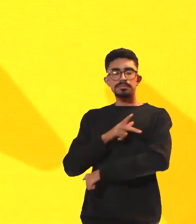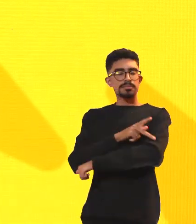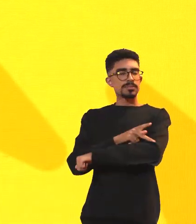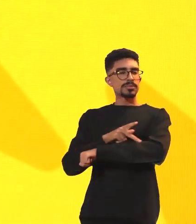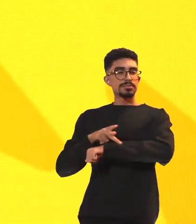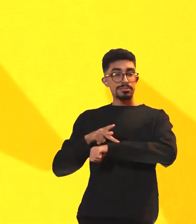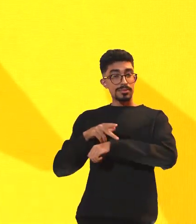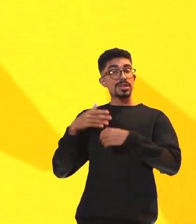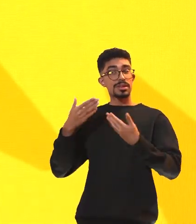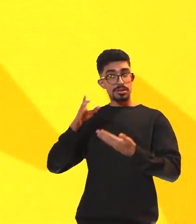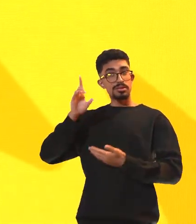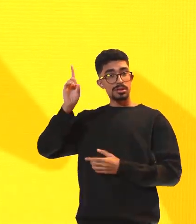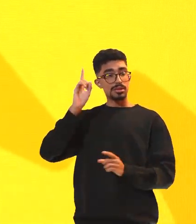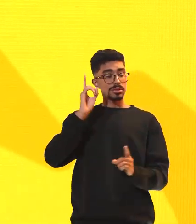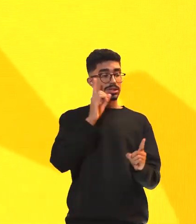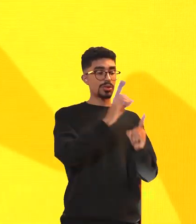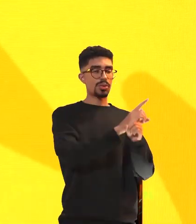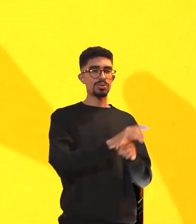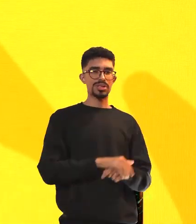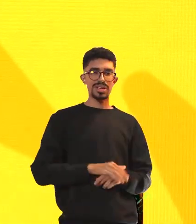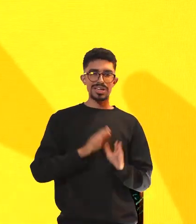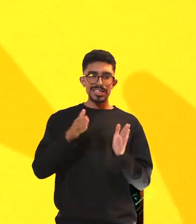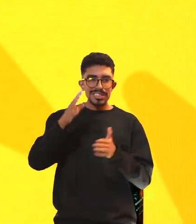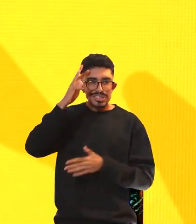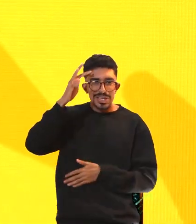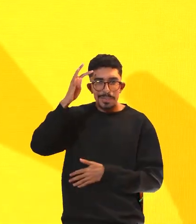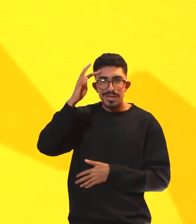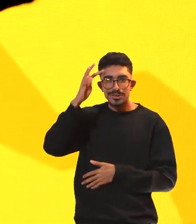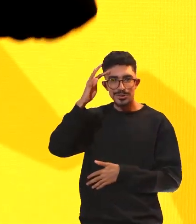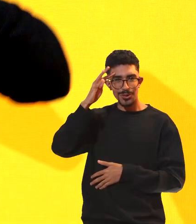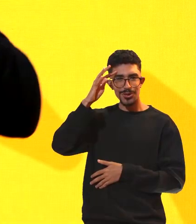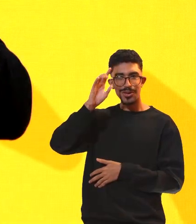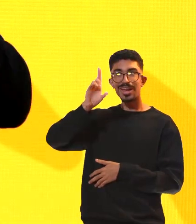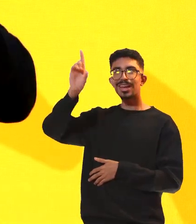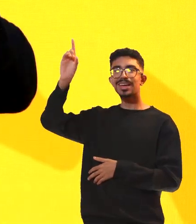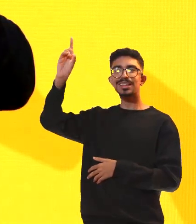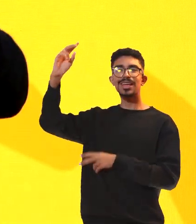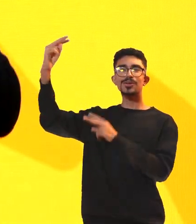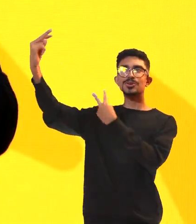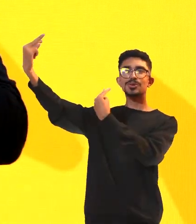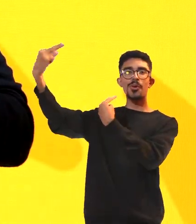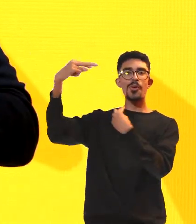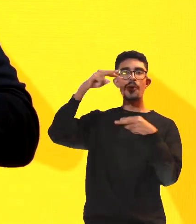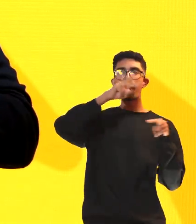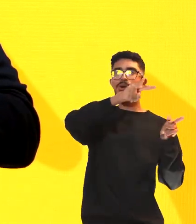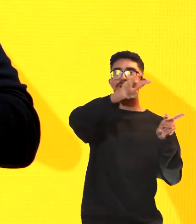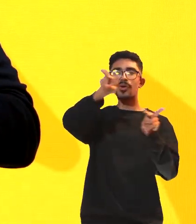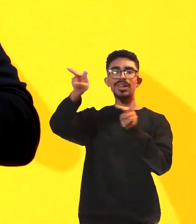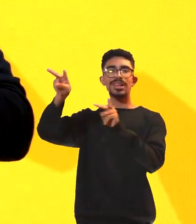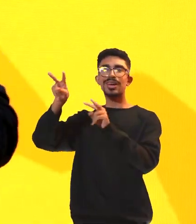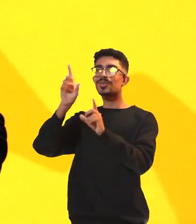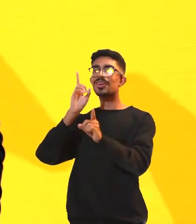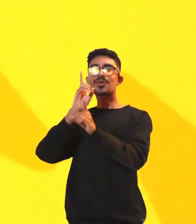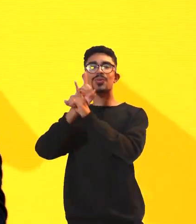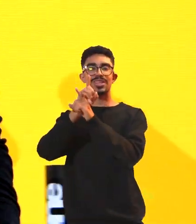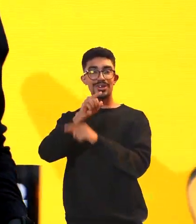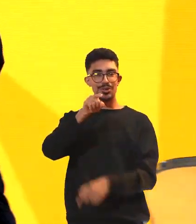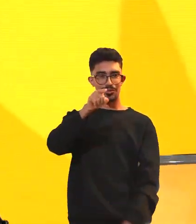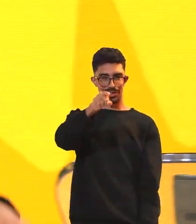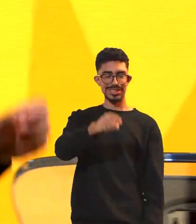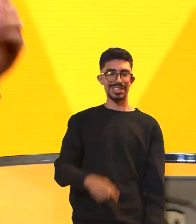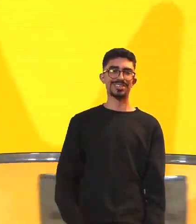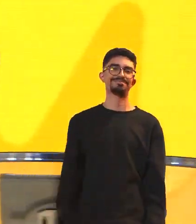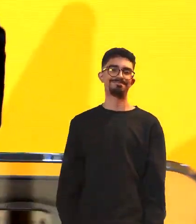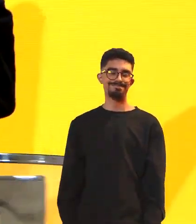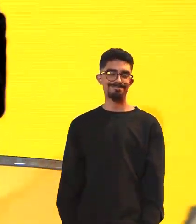separados. Já pensou? Deus passando os olhos e encontrando você, buscando ser puro. Eu gosto do